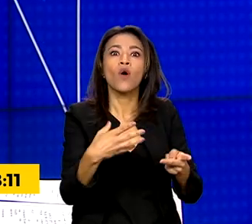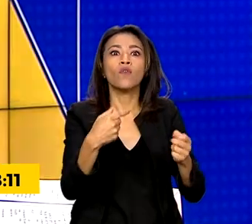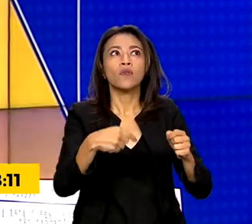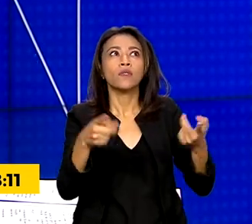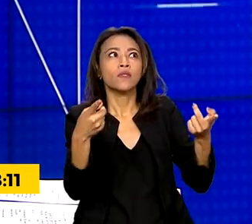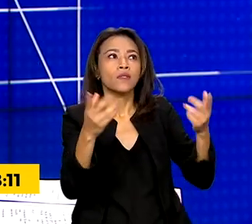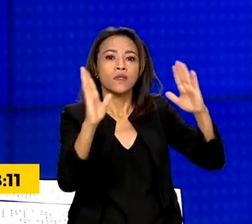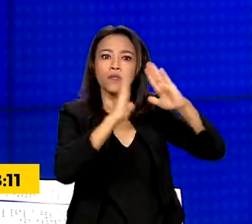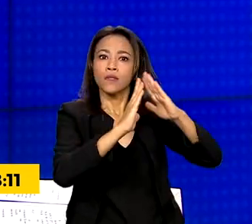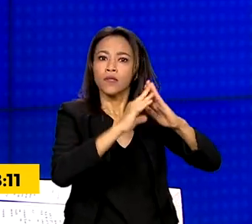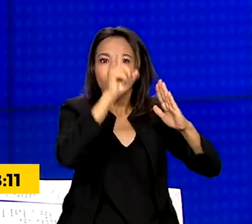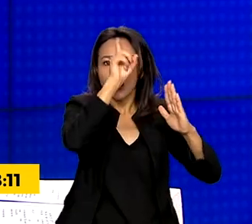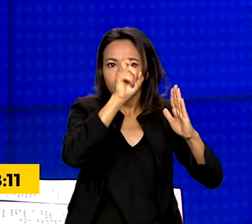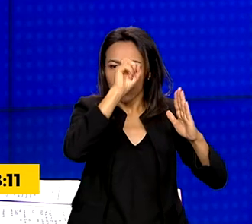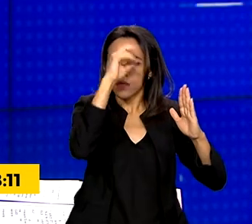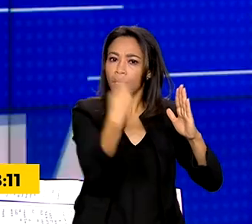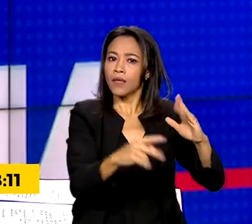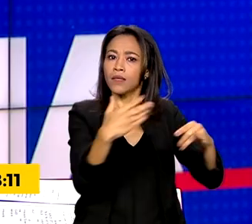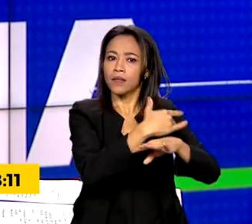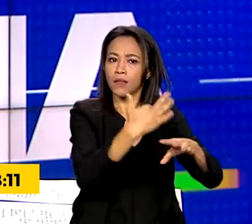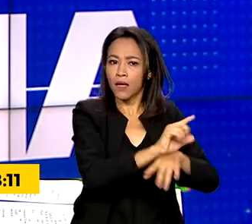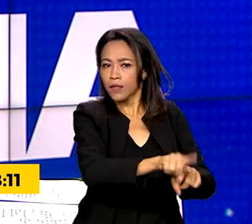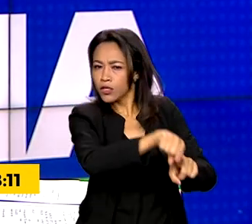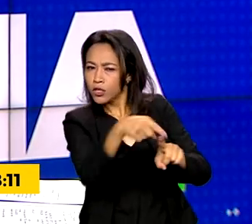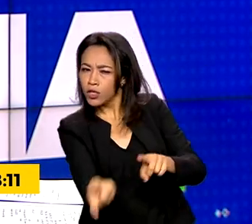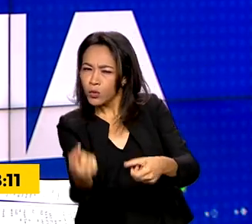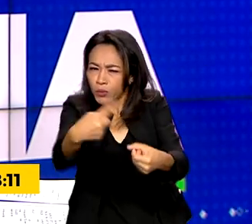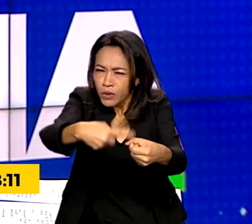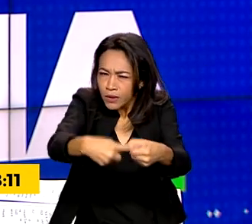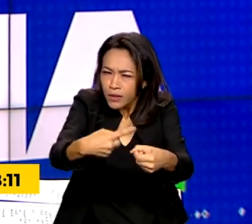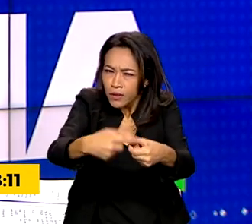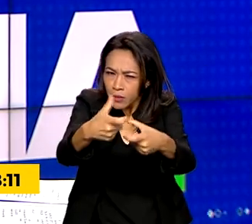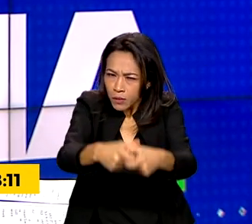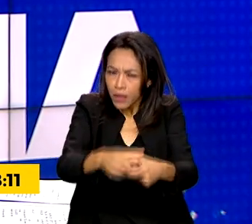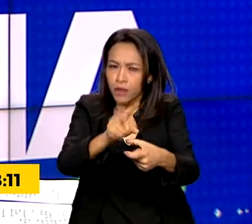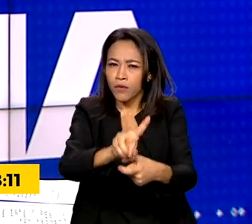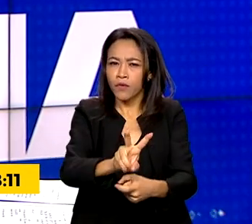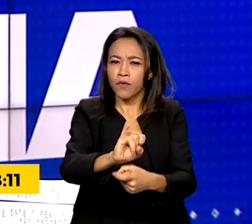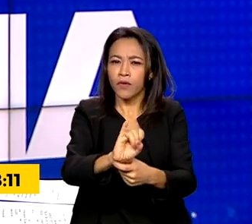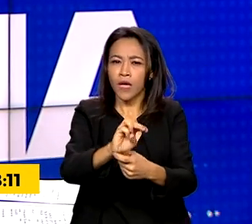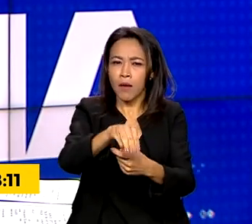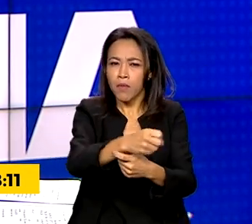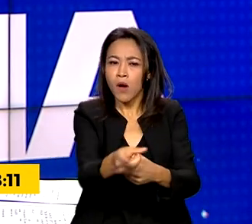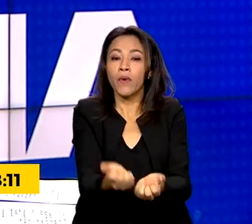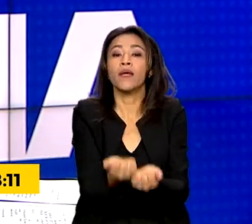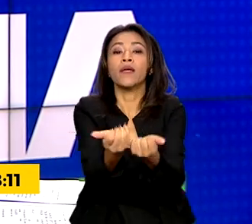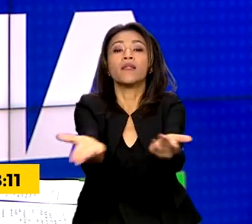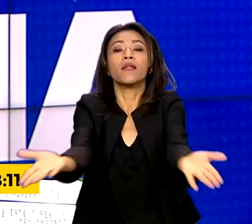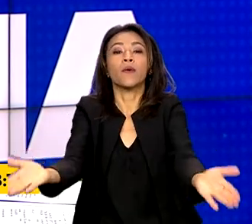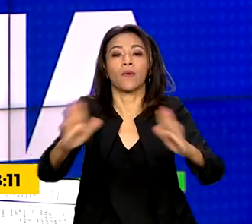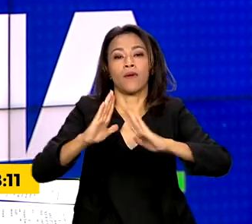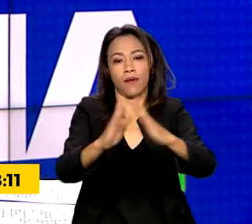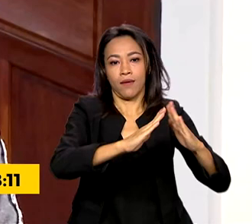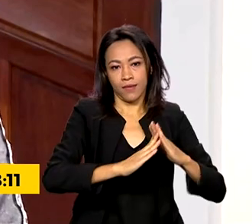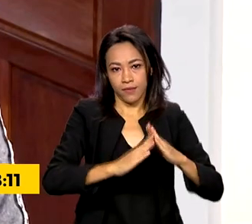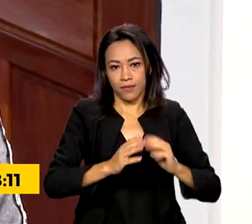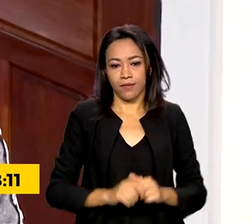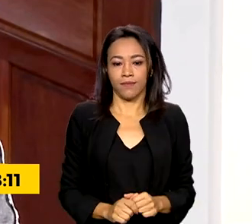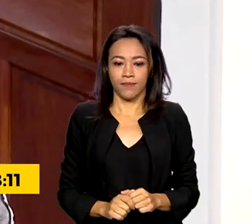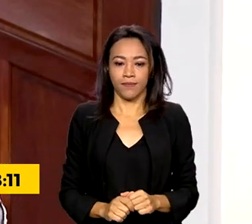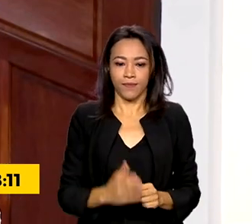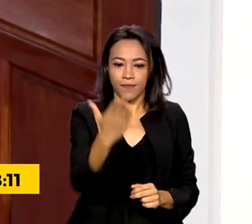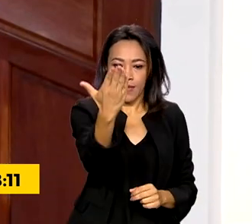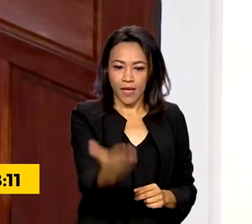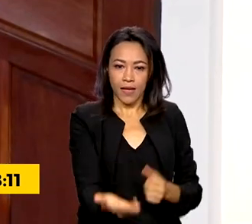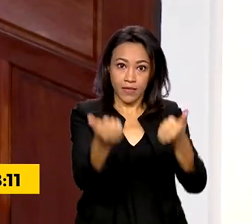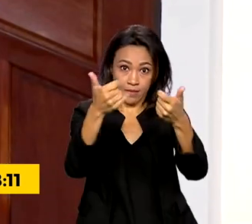de Clínicas da cidade. E no município de Viamão, entregou moradias do Minha Casa Minha Vida. São